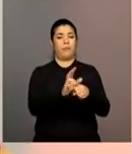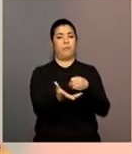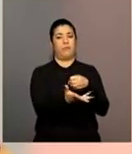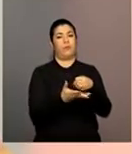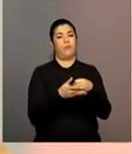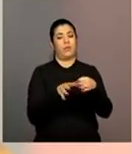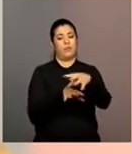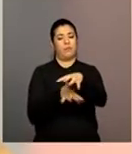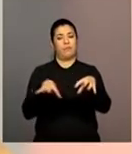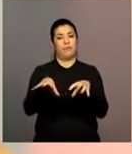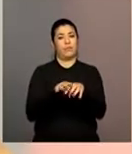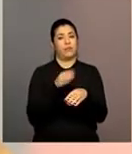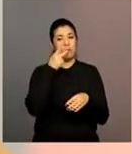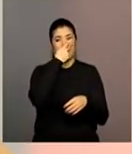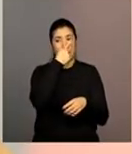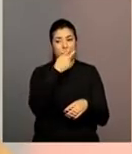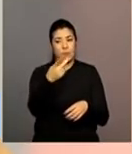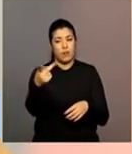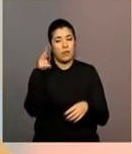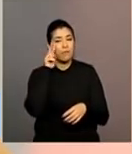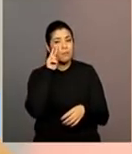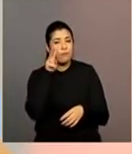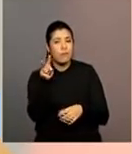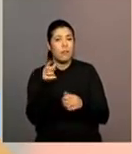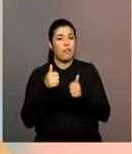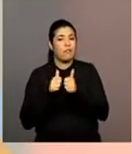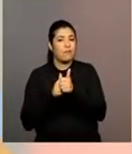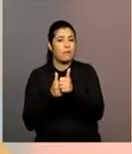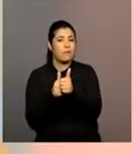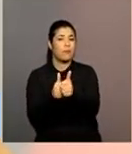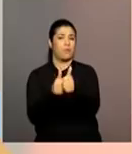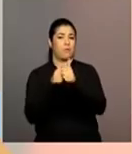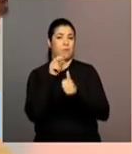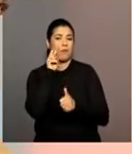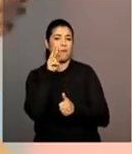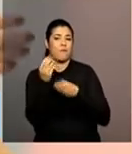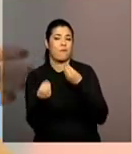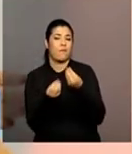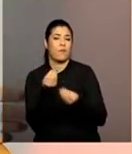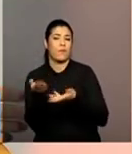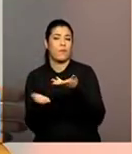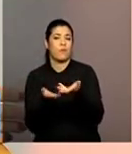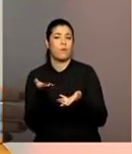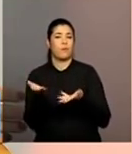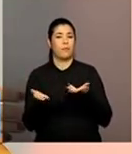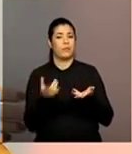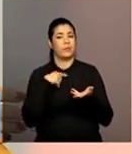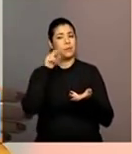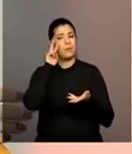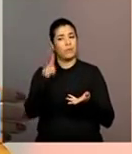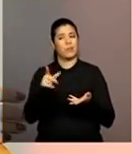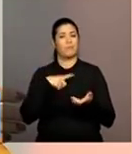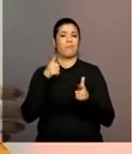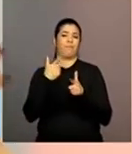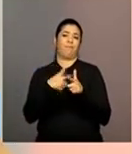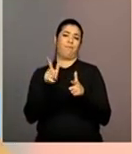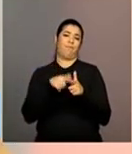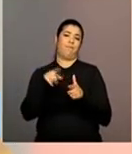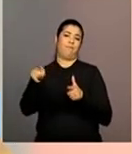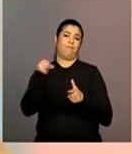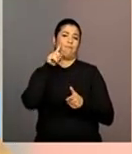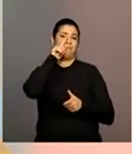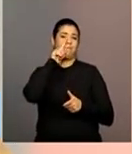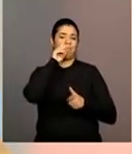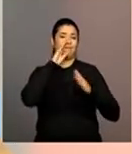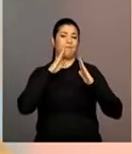volante que ao trato ao acompanhamento dessas famílias que apresentam maior vulnerabilidade no território